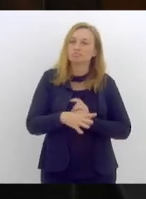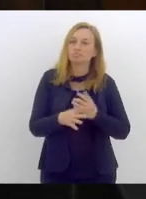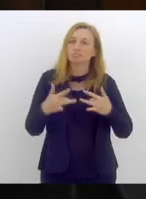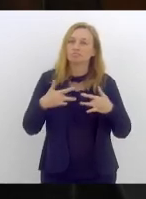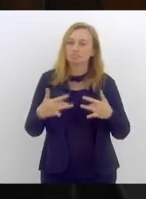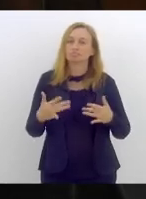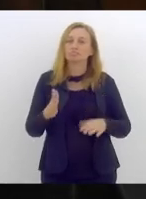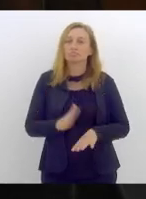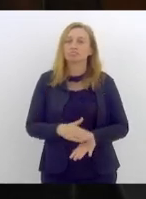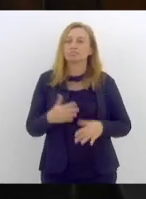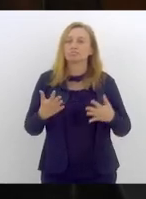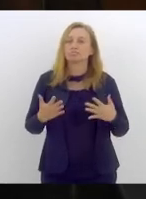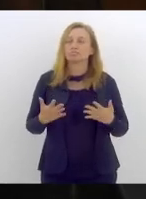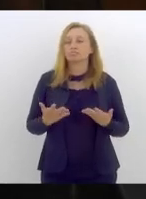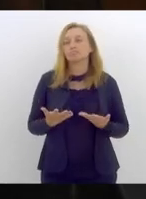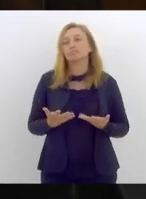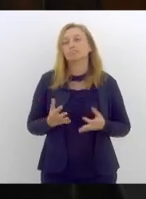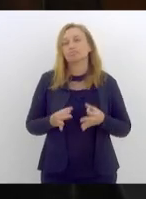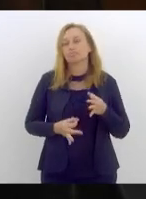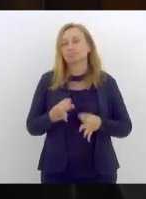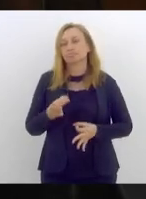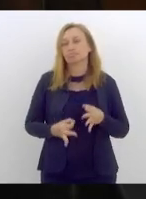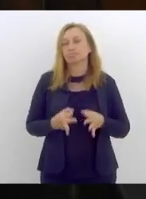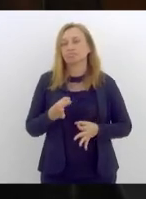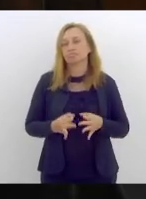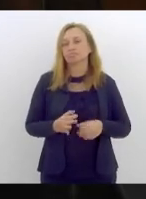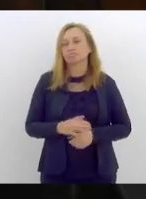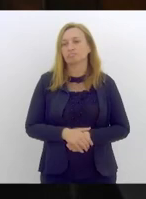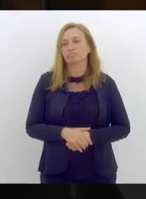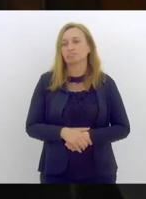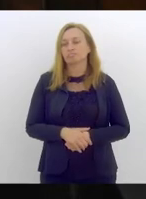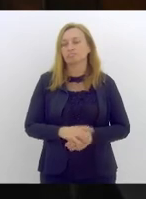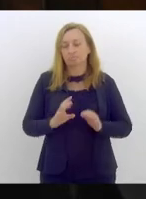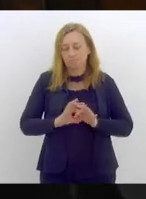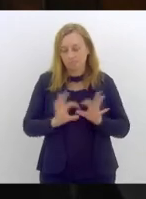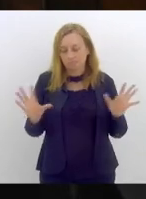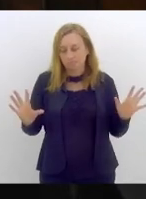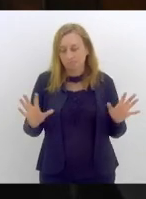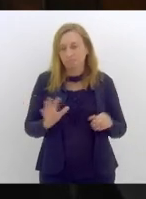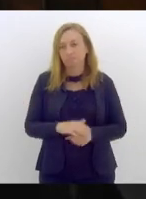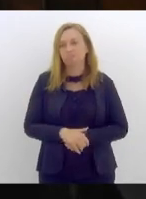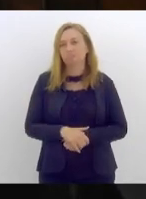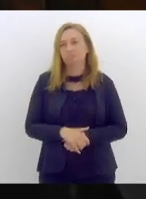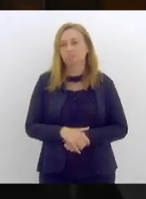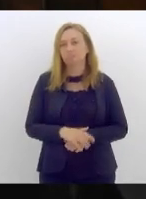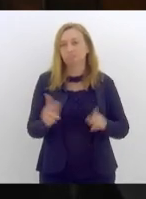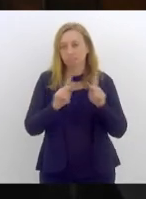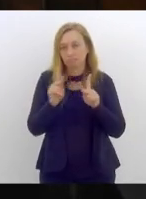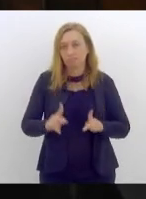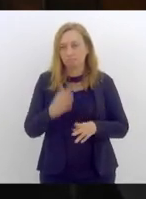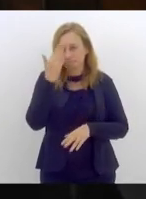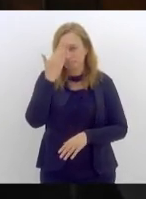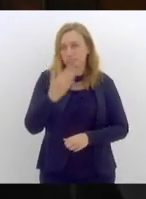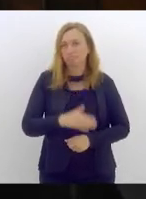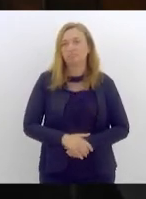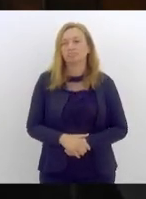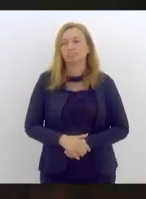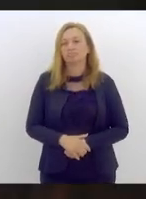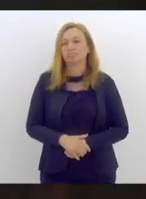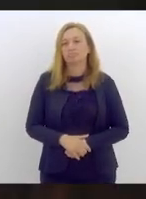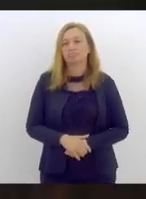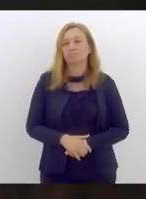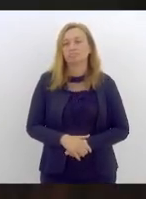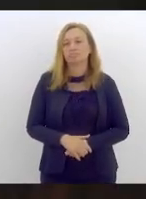mais justa mais fraterna e fundamentalmente democrática e de paz muito obrigado